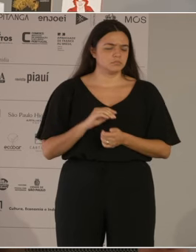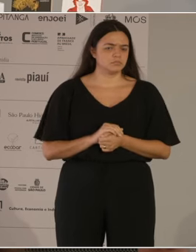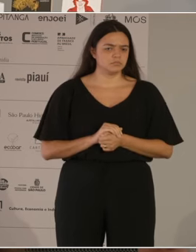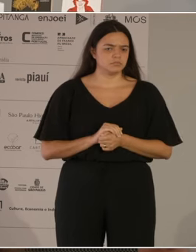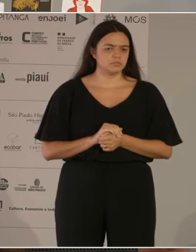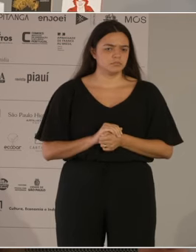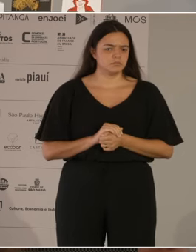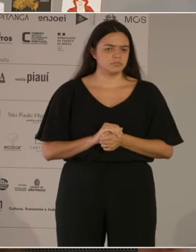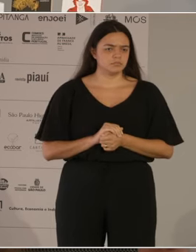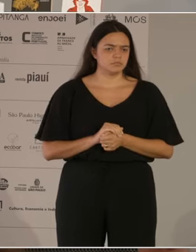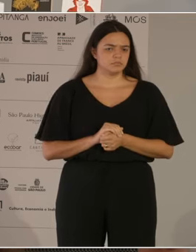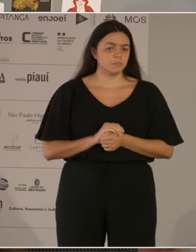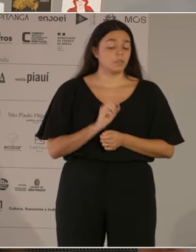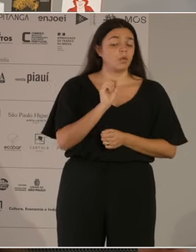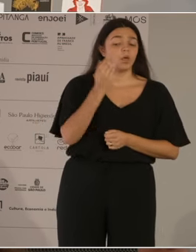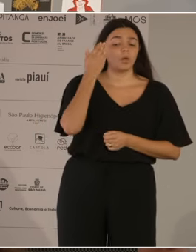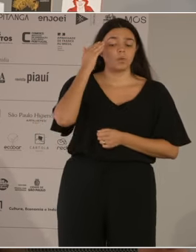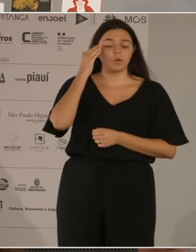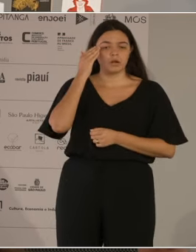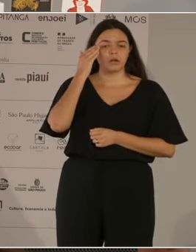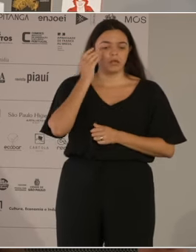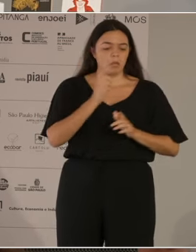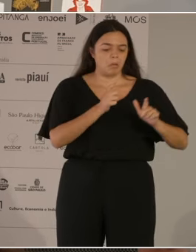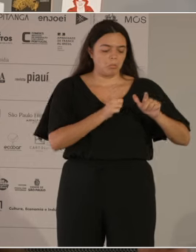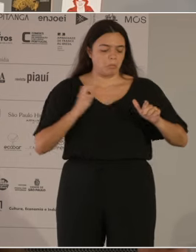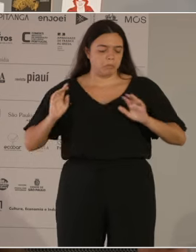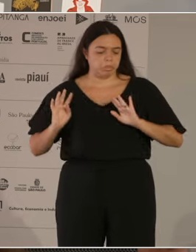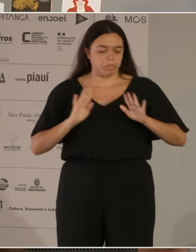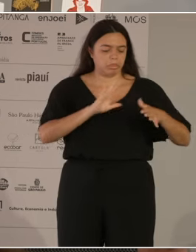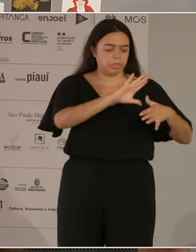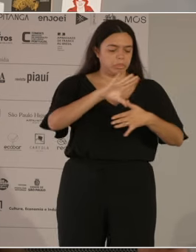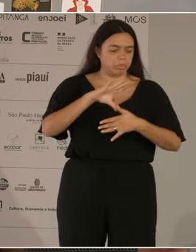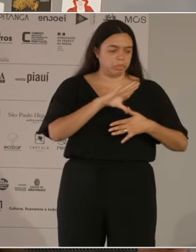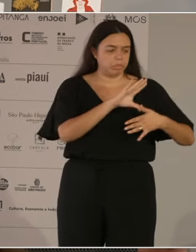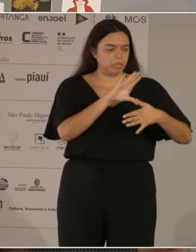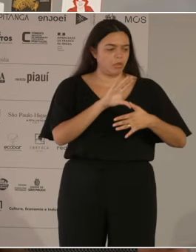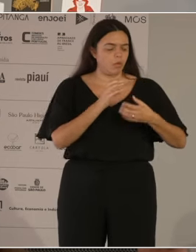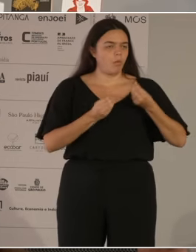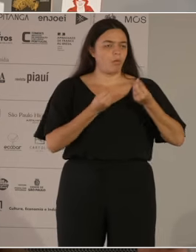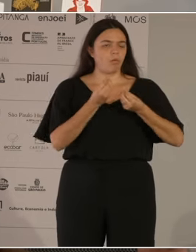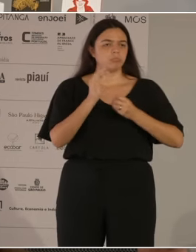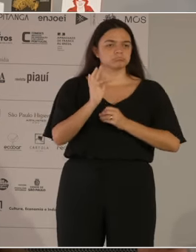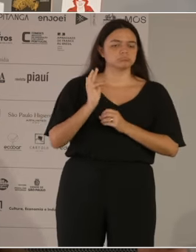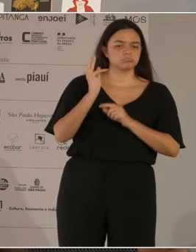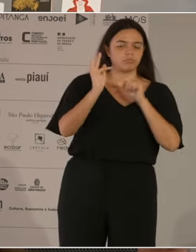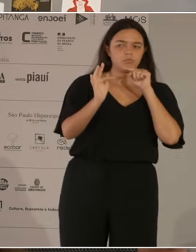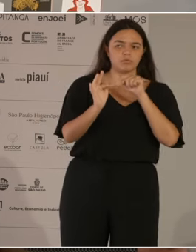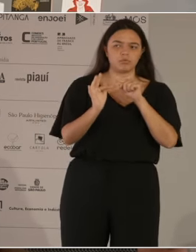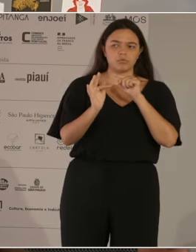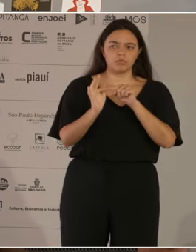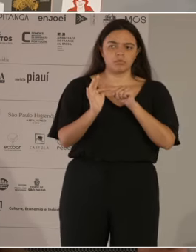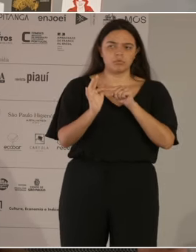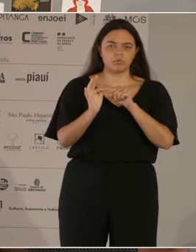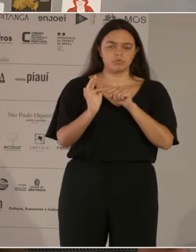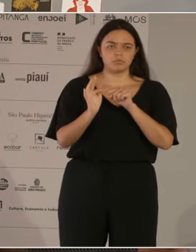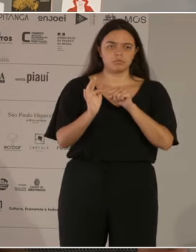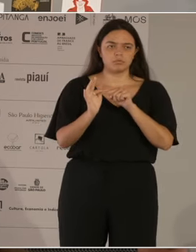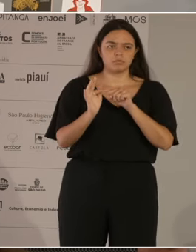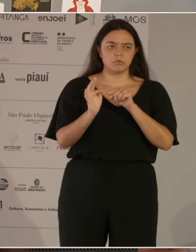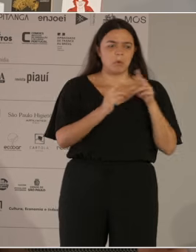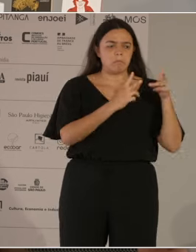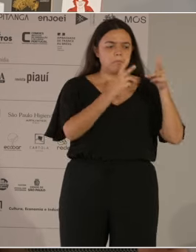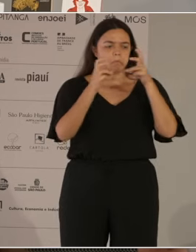para o que entender dessa ocupação nas Américas tem a nos ensinar? Como esse futuro, como pensar nesse futuro olhando tão